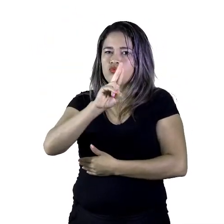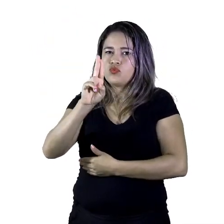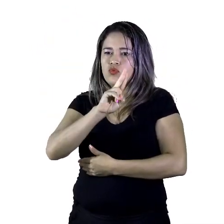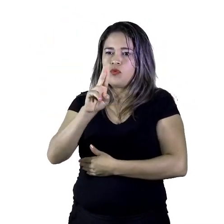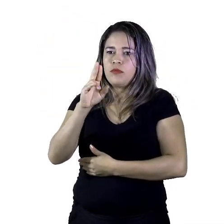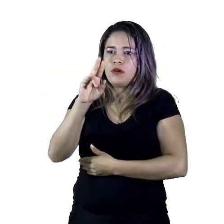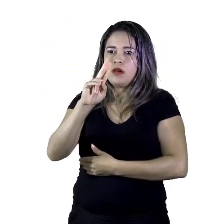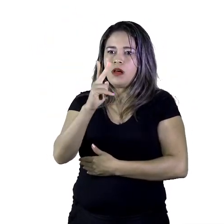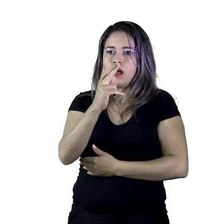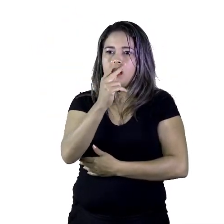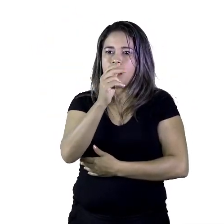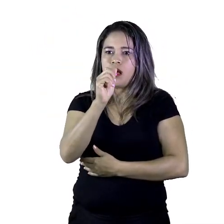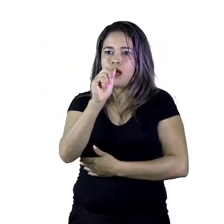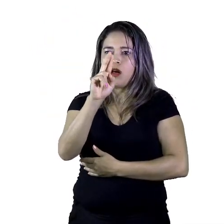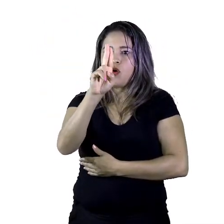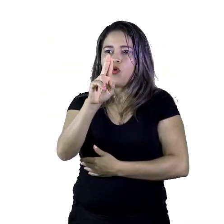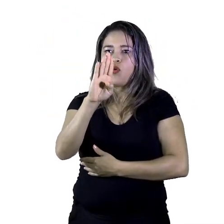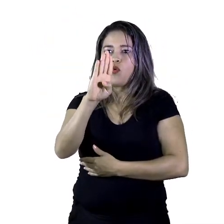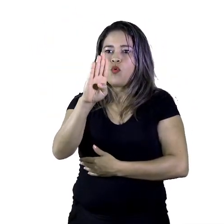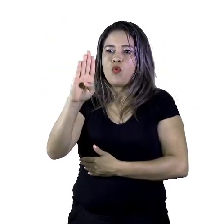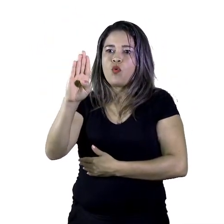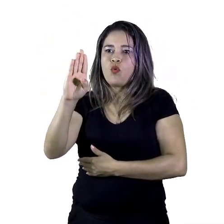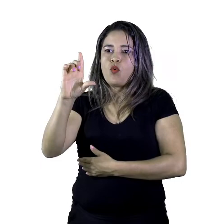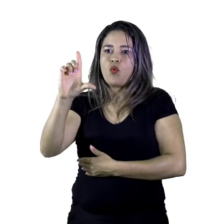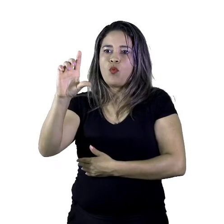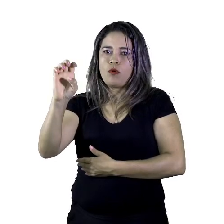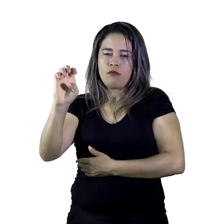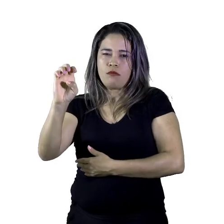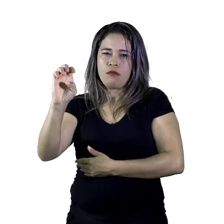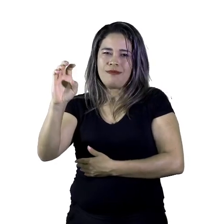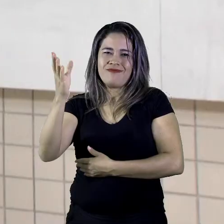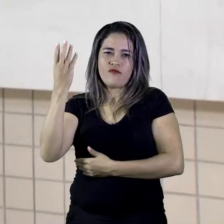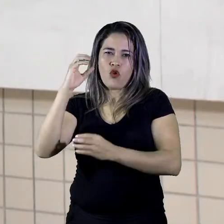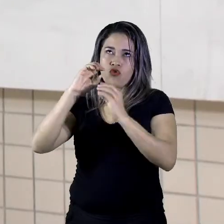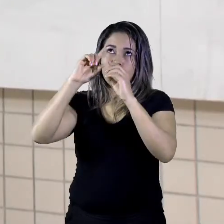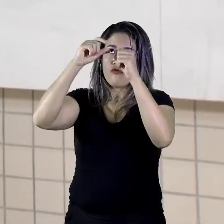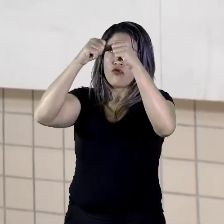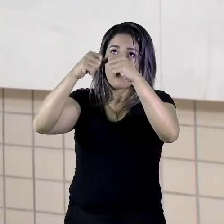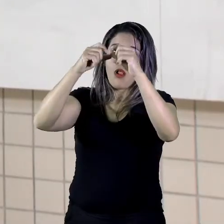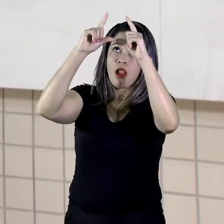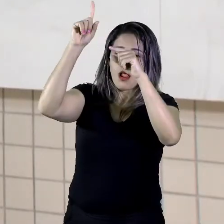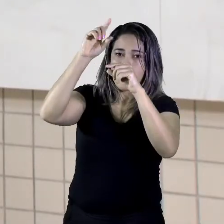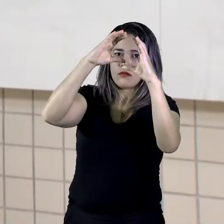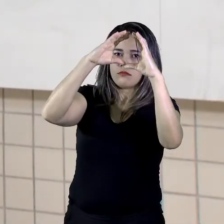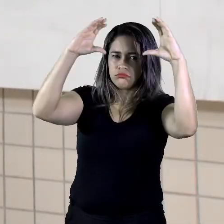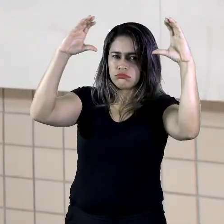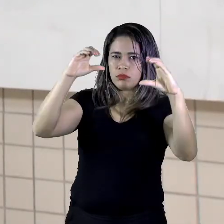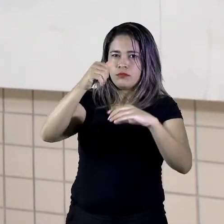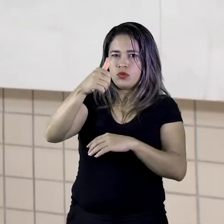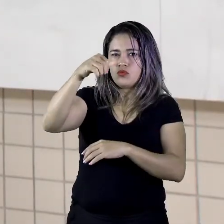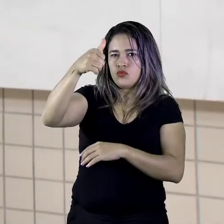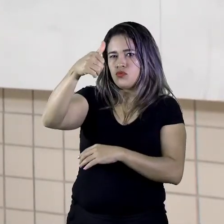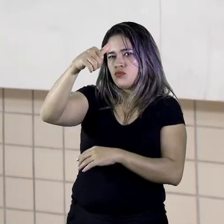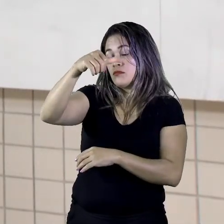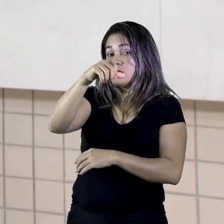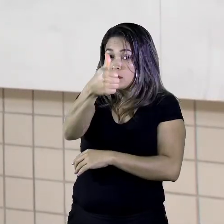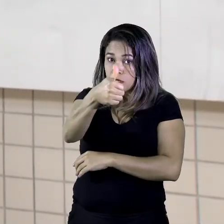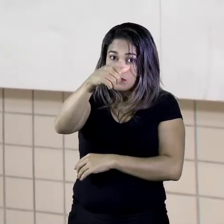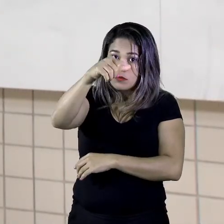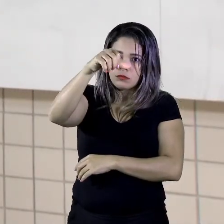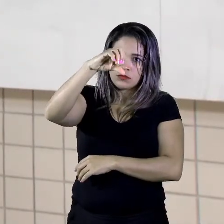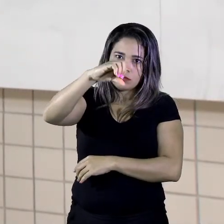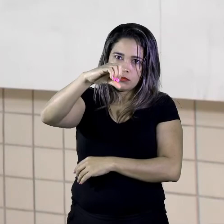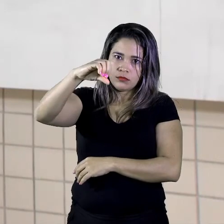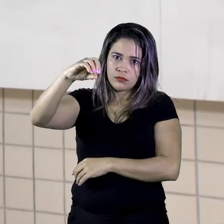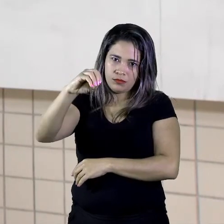telescópio Hubble, que foi lançado no espaço em 1990, mas ele já foi projetado e